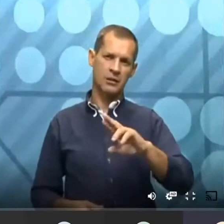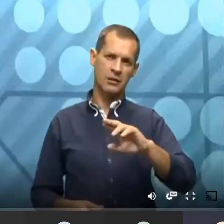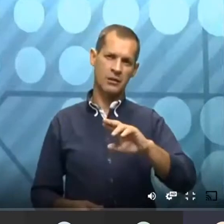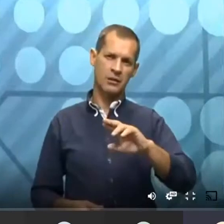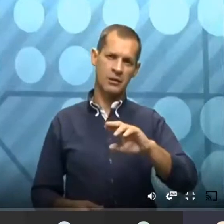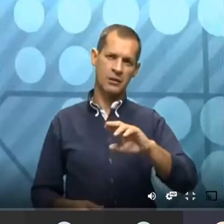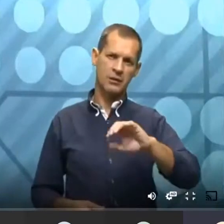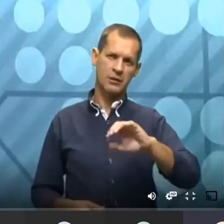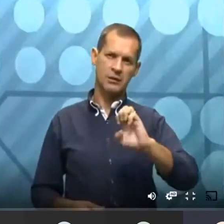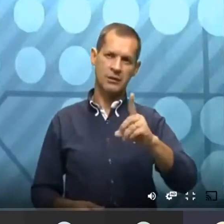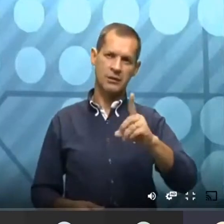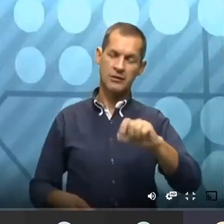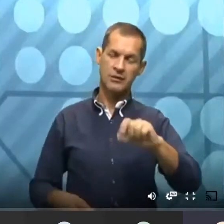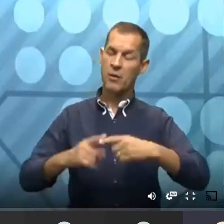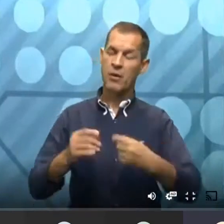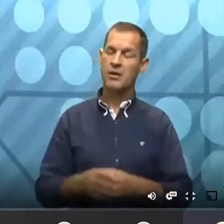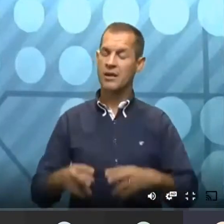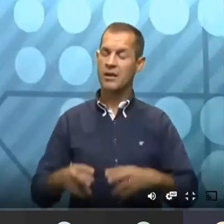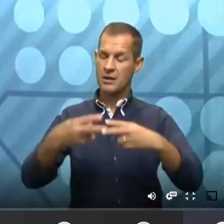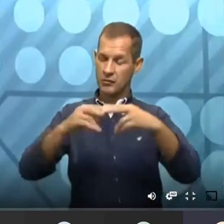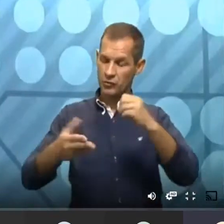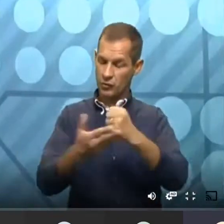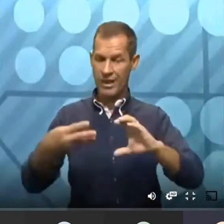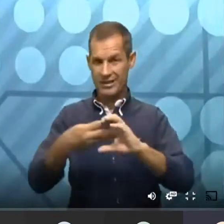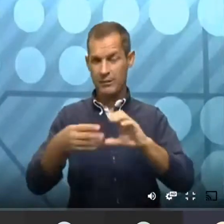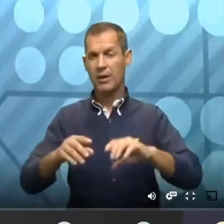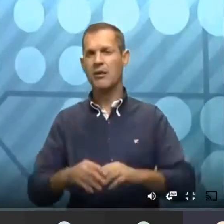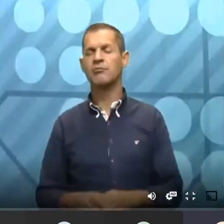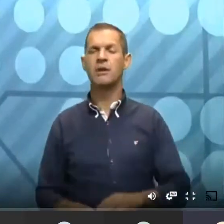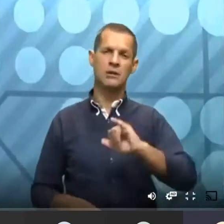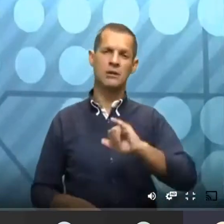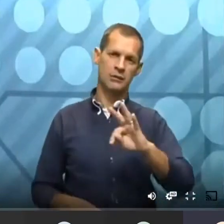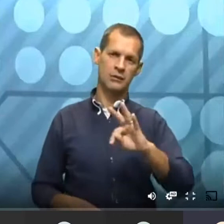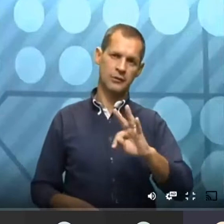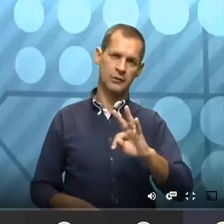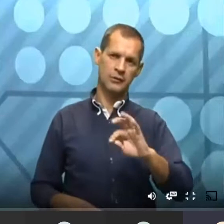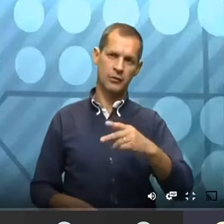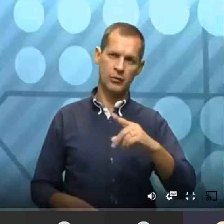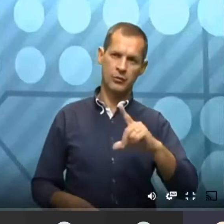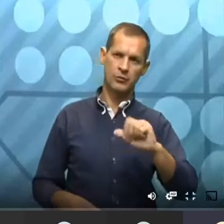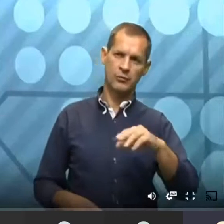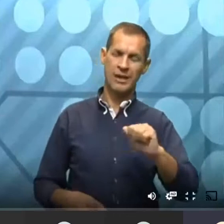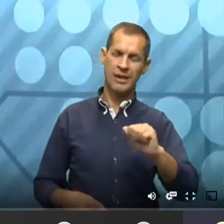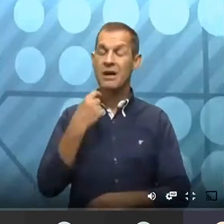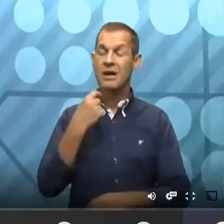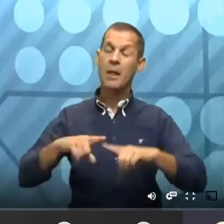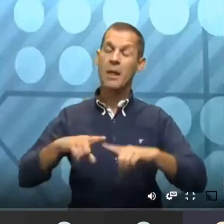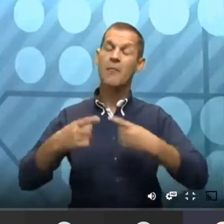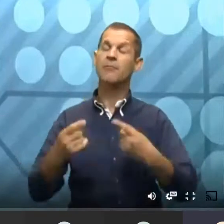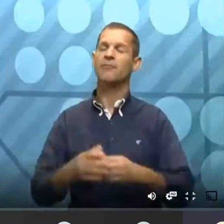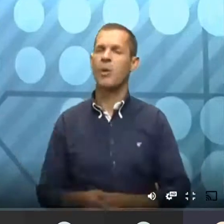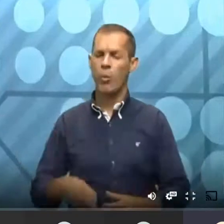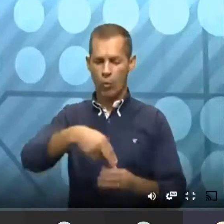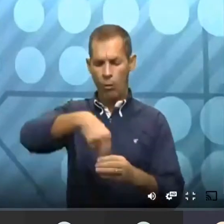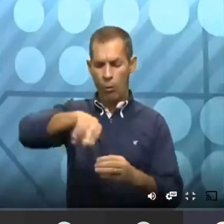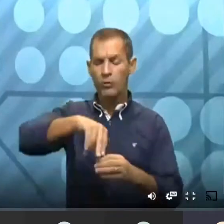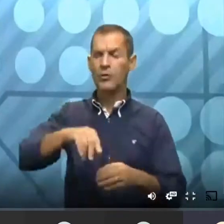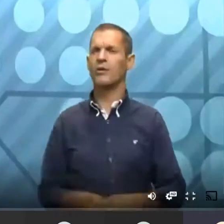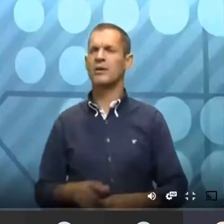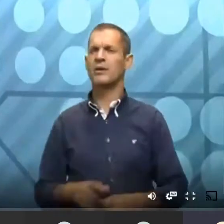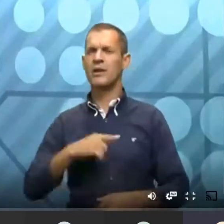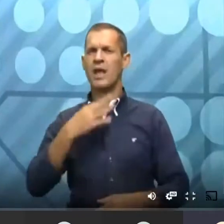geralmente estruturas mais básicas da célula. Então ela vai corar mais o citoplasma de vermelho, né? E o núcleo,